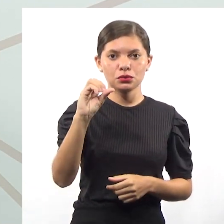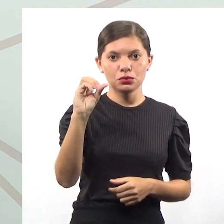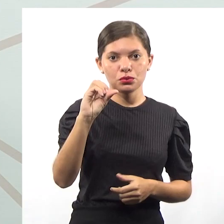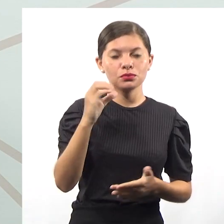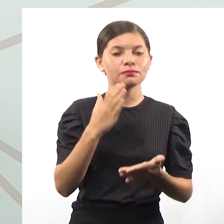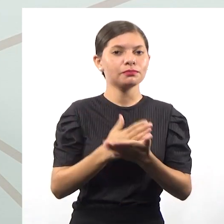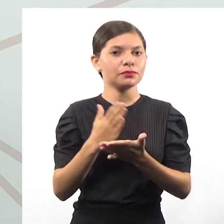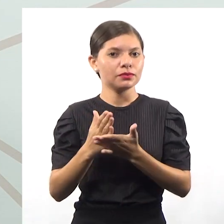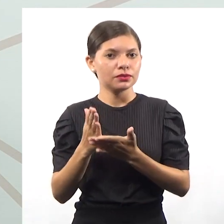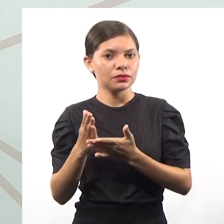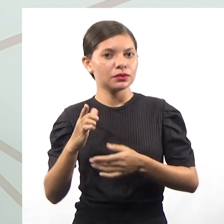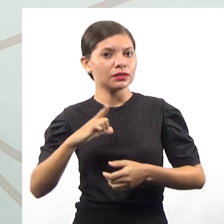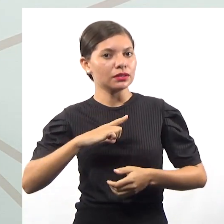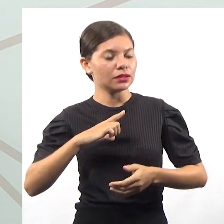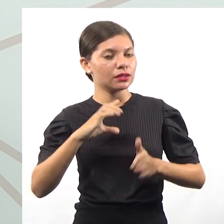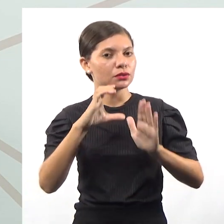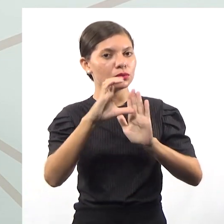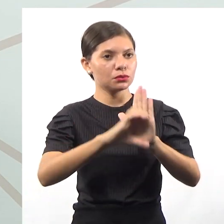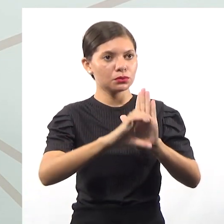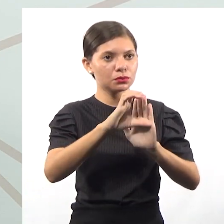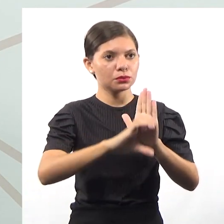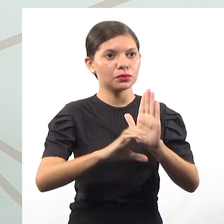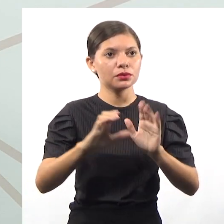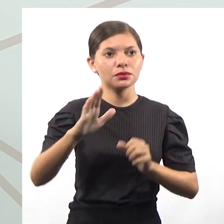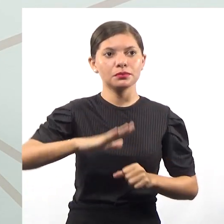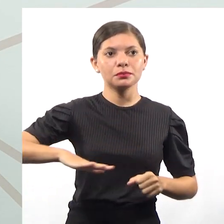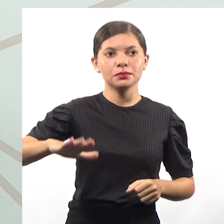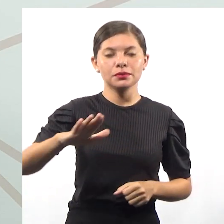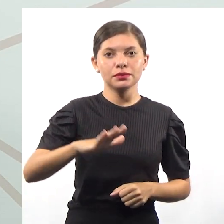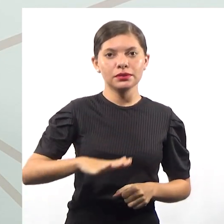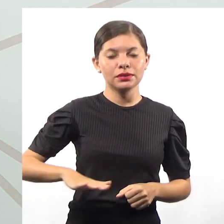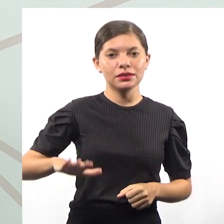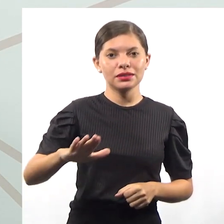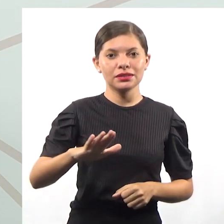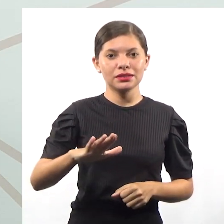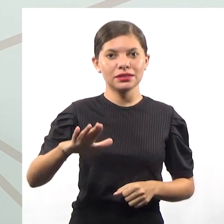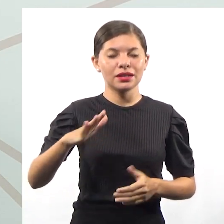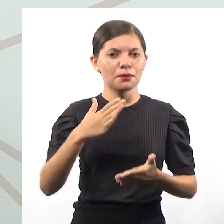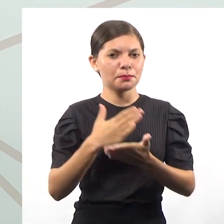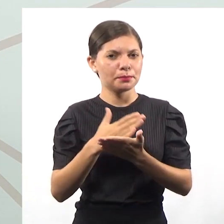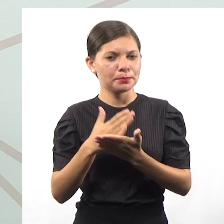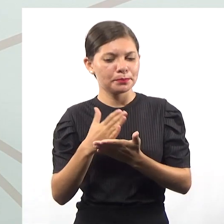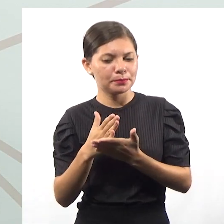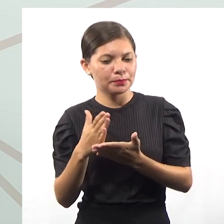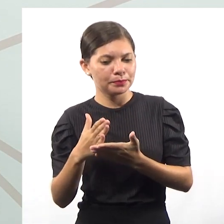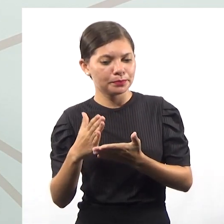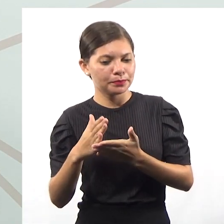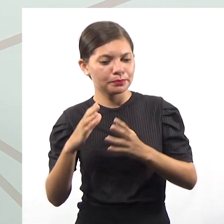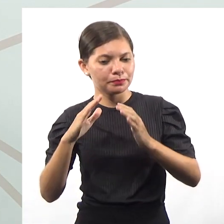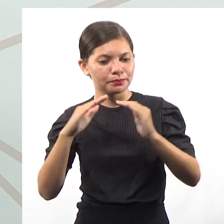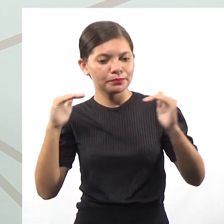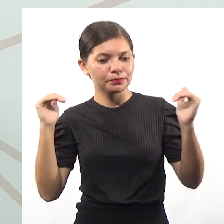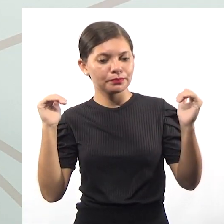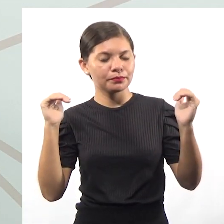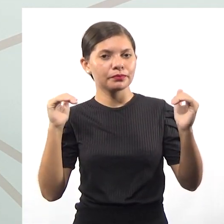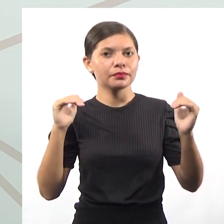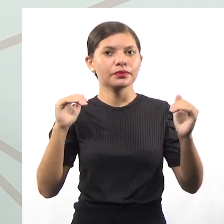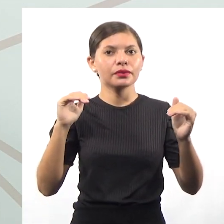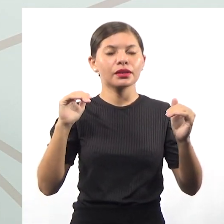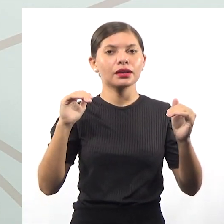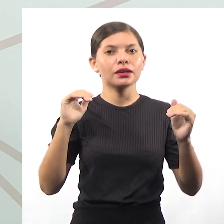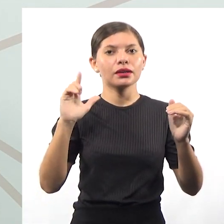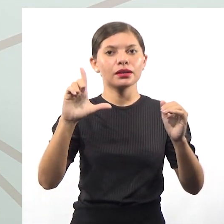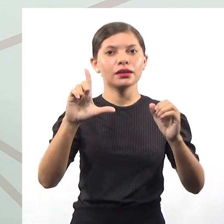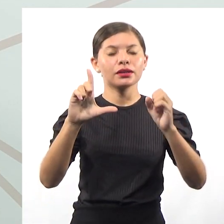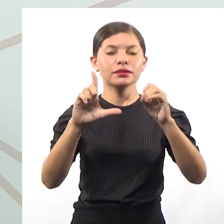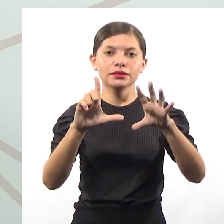as divisões do currículo baseada nas áreas, que já entram aí separadamente as licenciaturas de